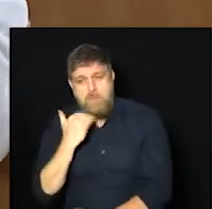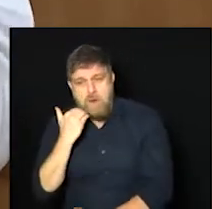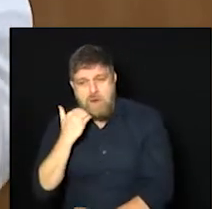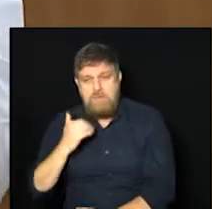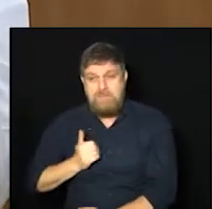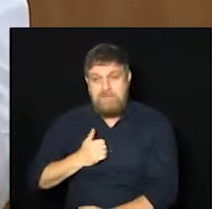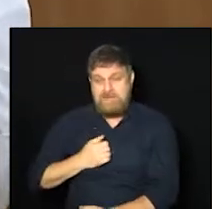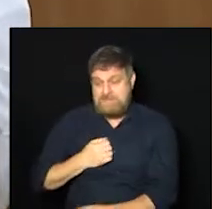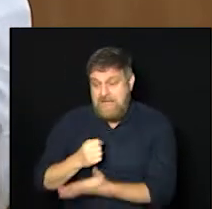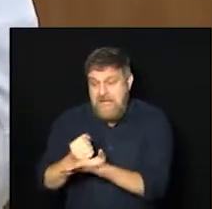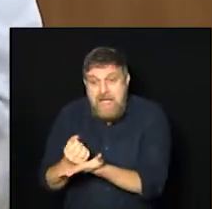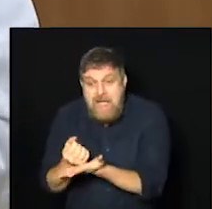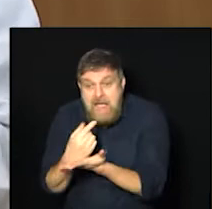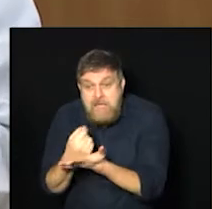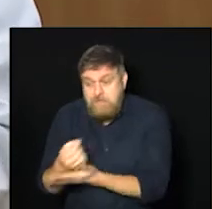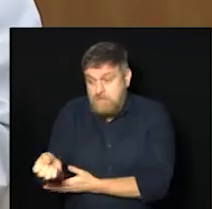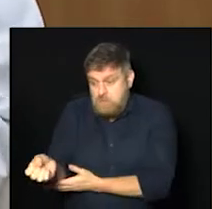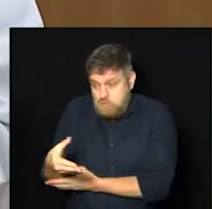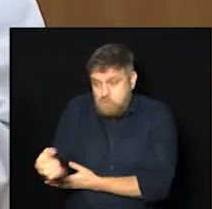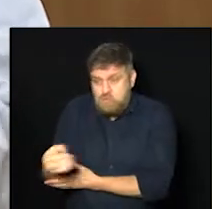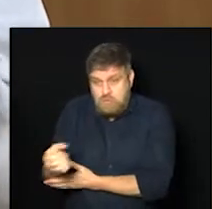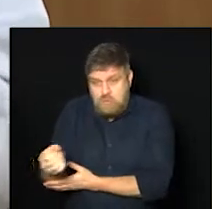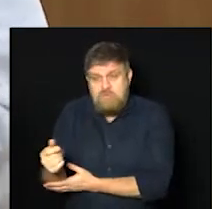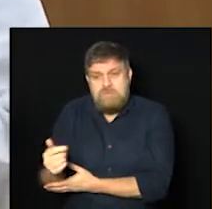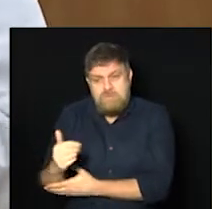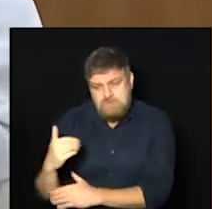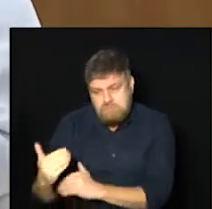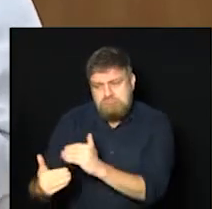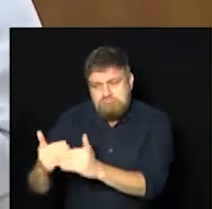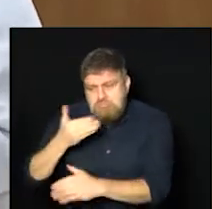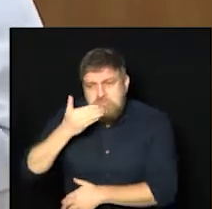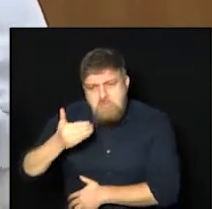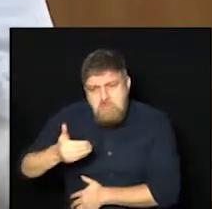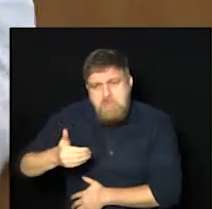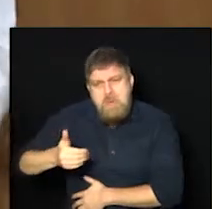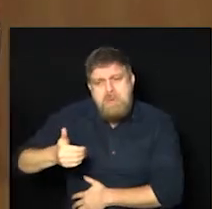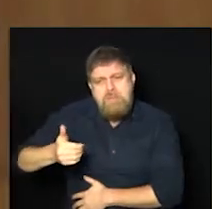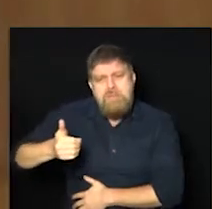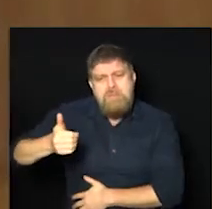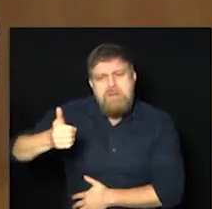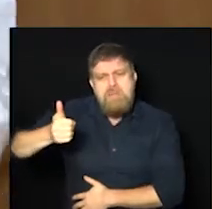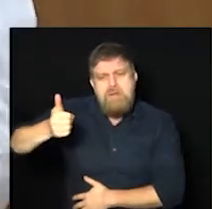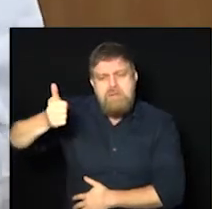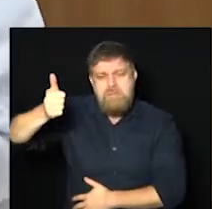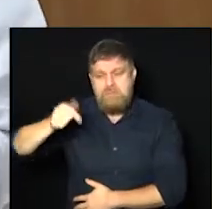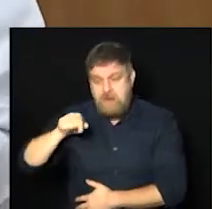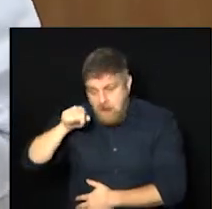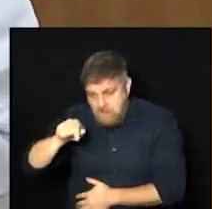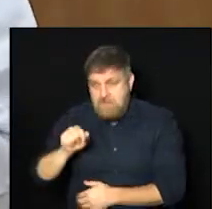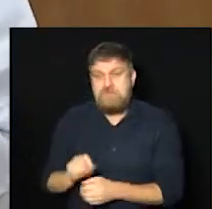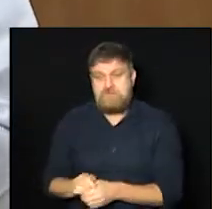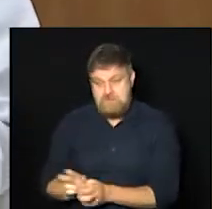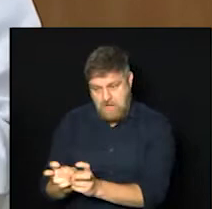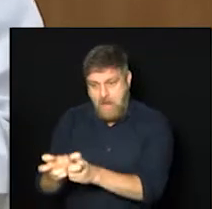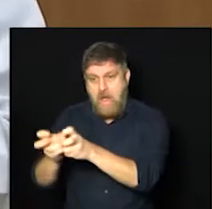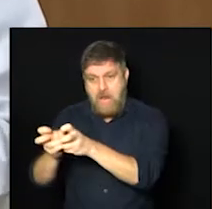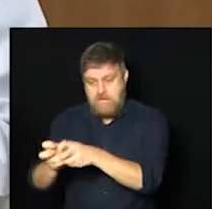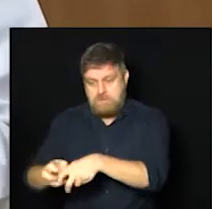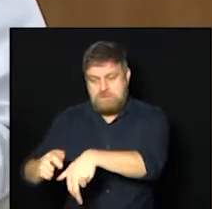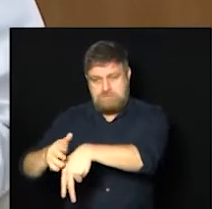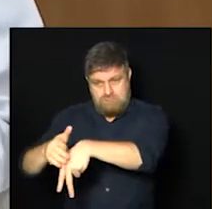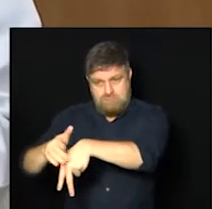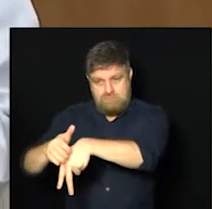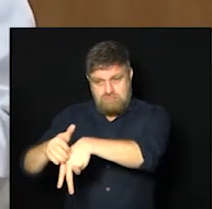novas drogas, novos tratamentos, tem melhorado significativamente, mesmo nesses linfomas não